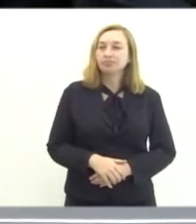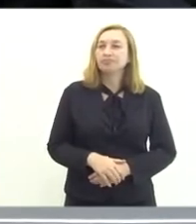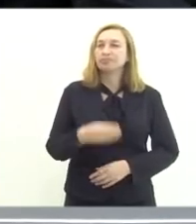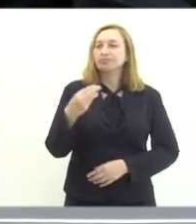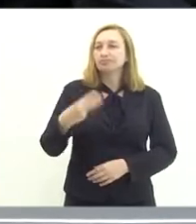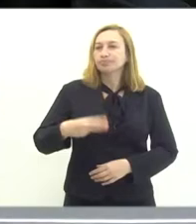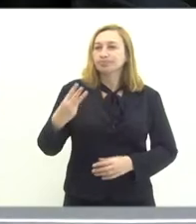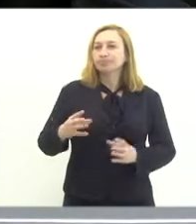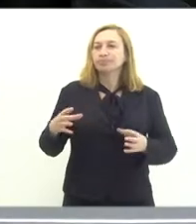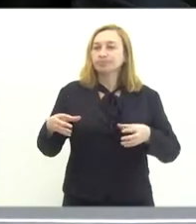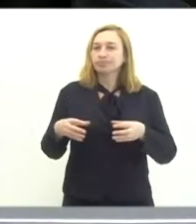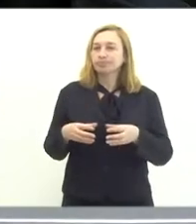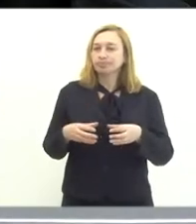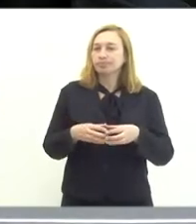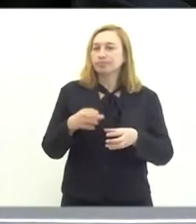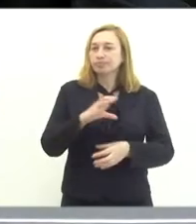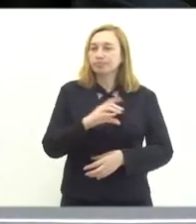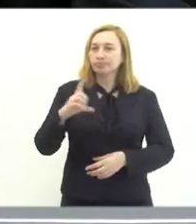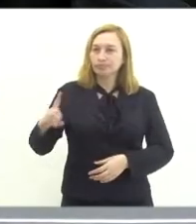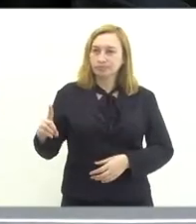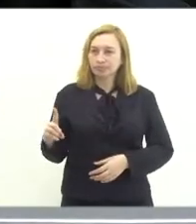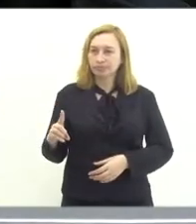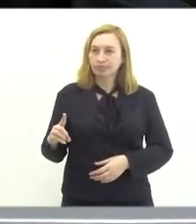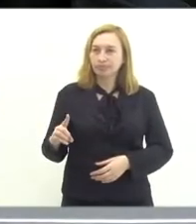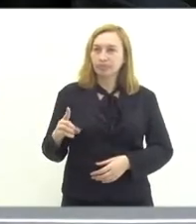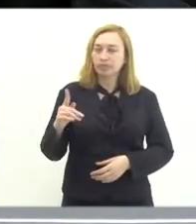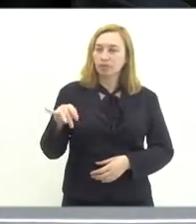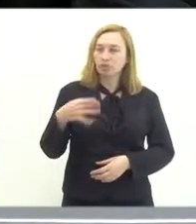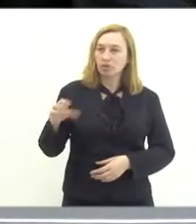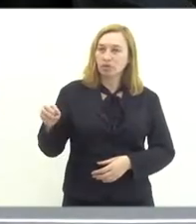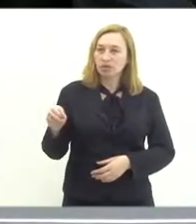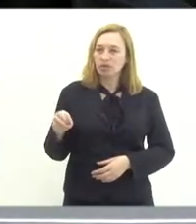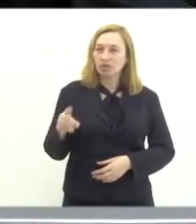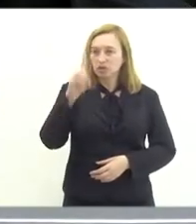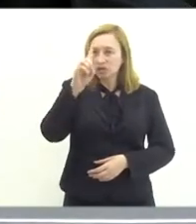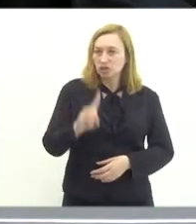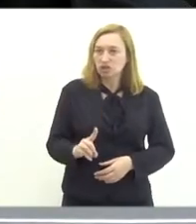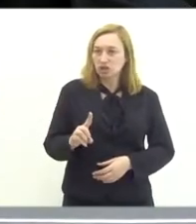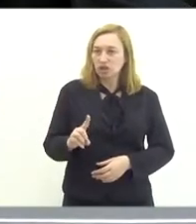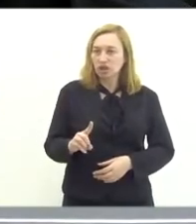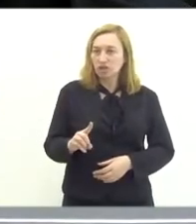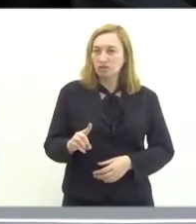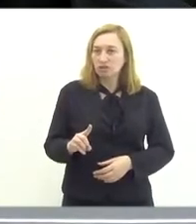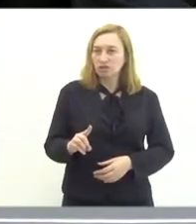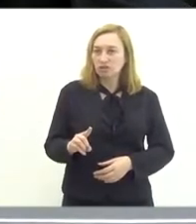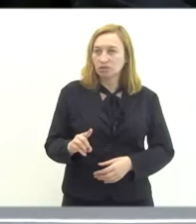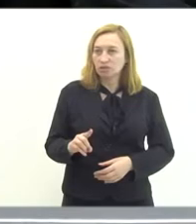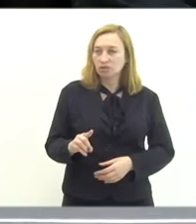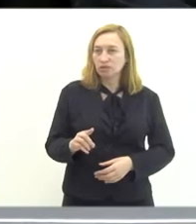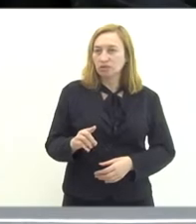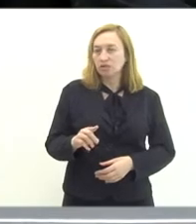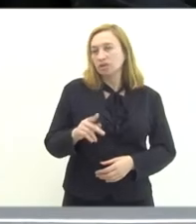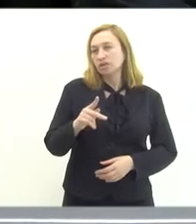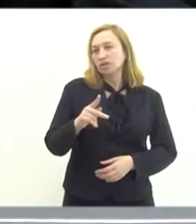a ser a Coordenadoria também chamada a coordenadoria de promoção dos direitos das vítimas